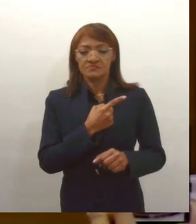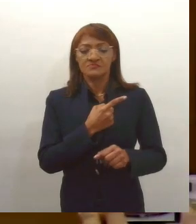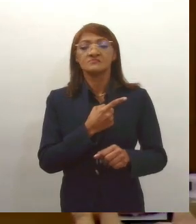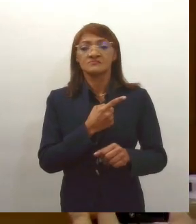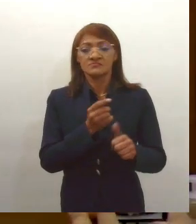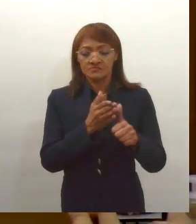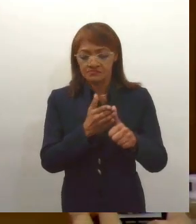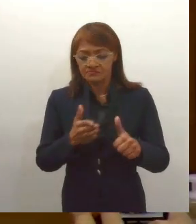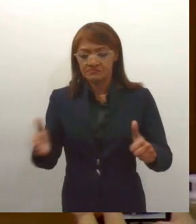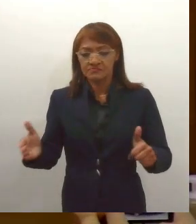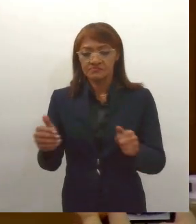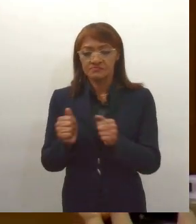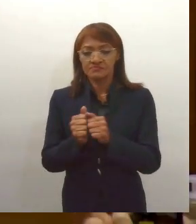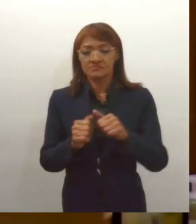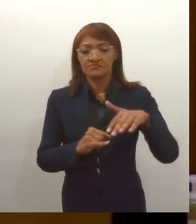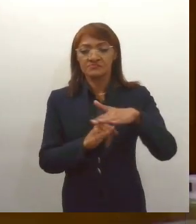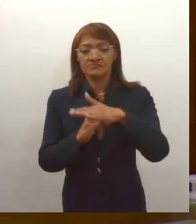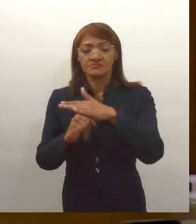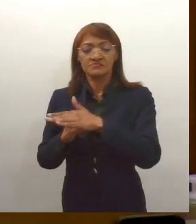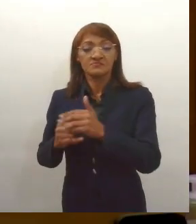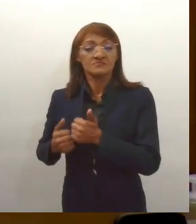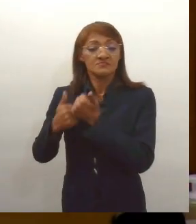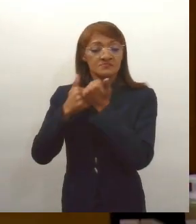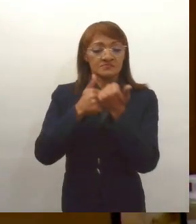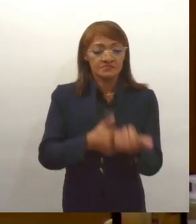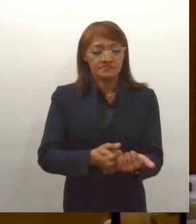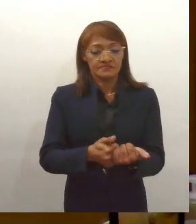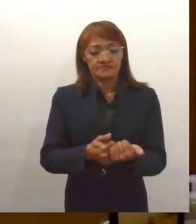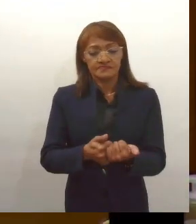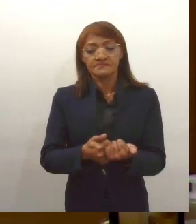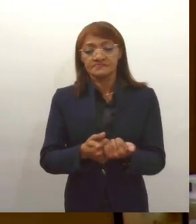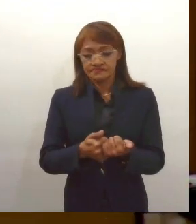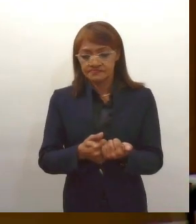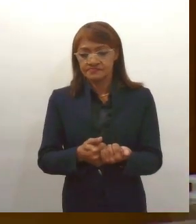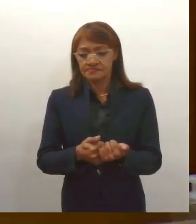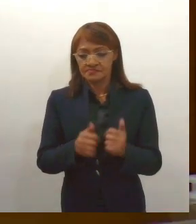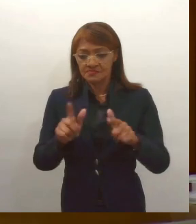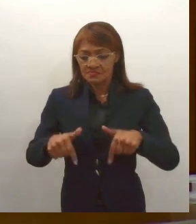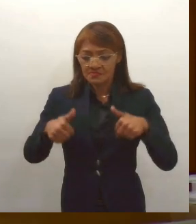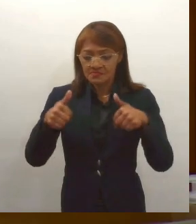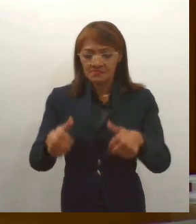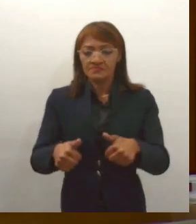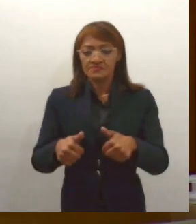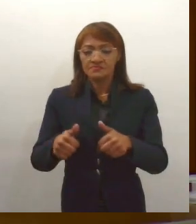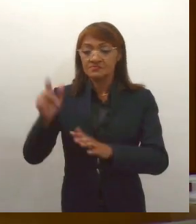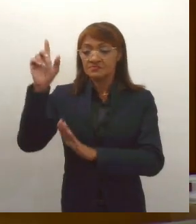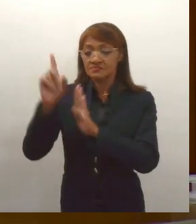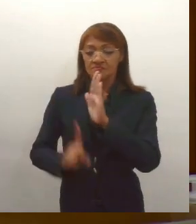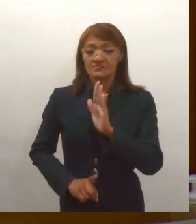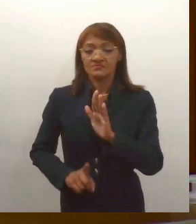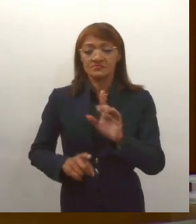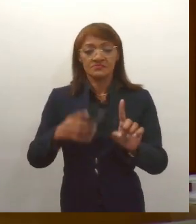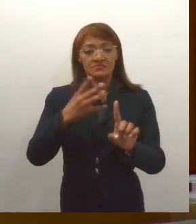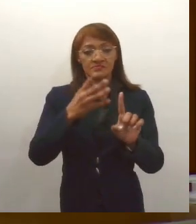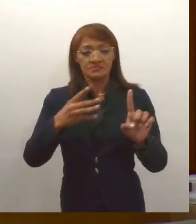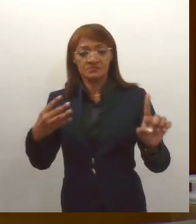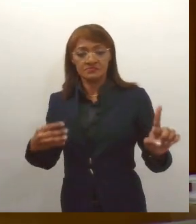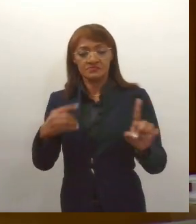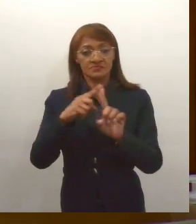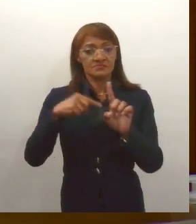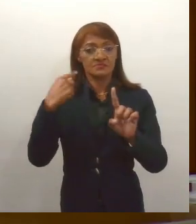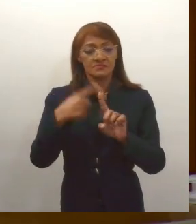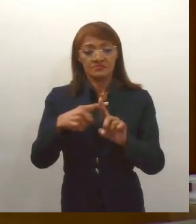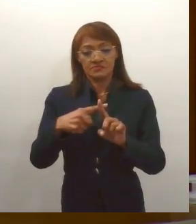né da da garantia dos direitos da população LGBT que mais principalmente a população trans